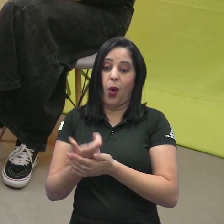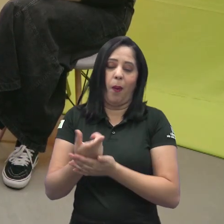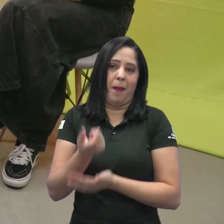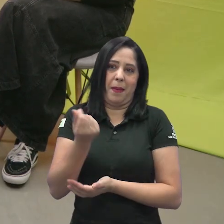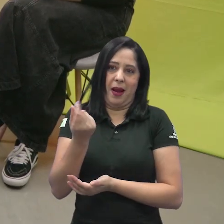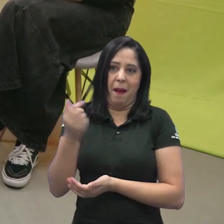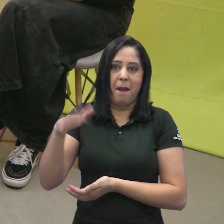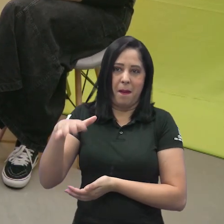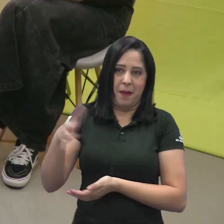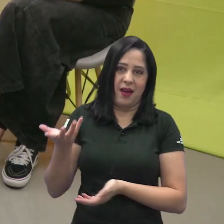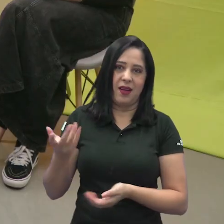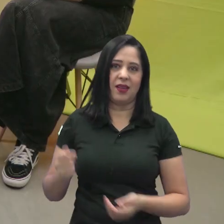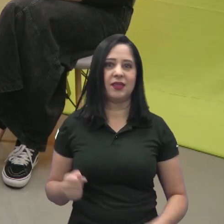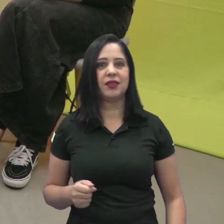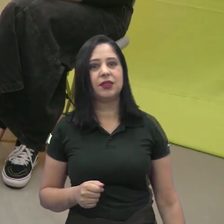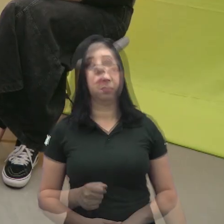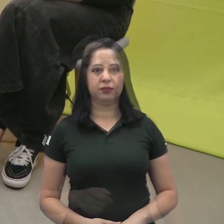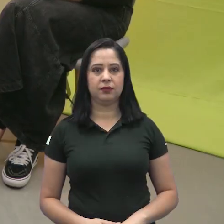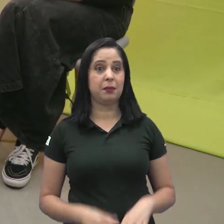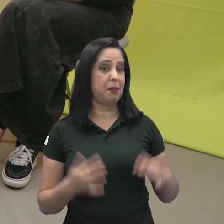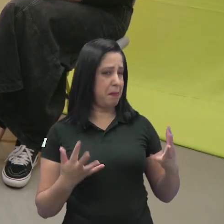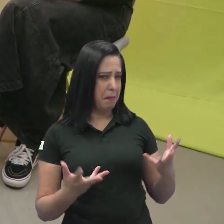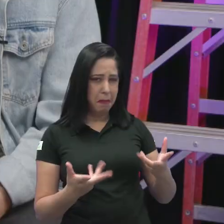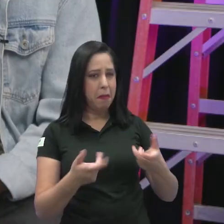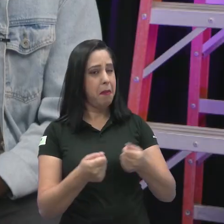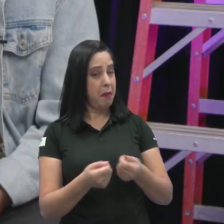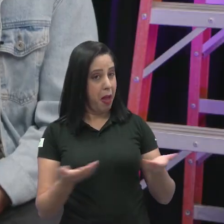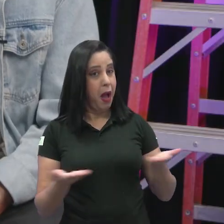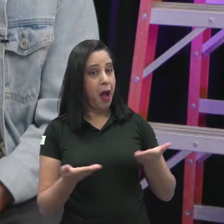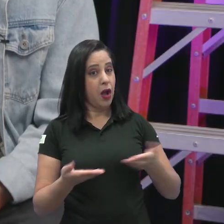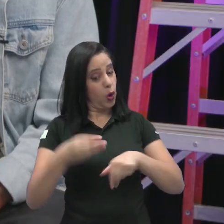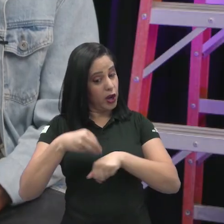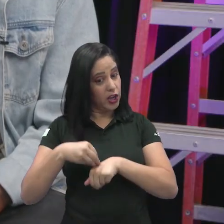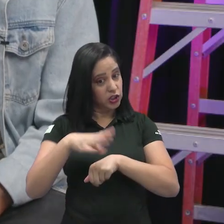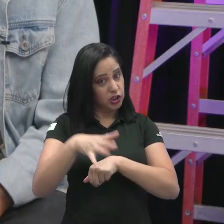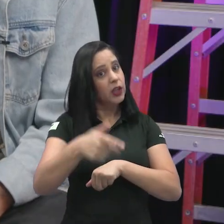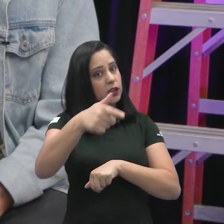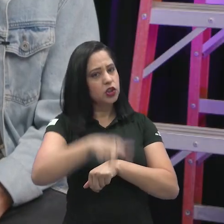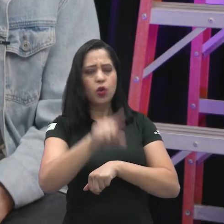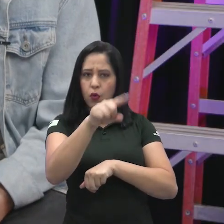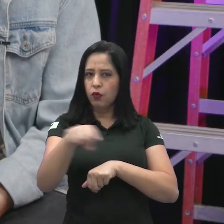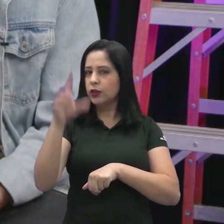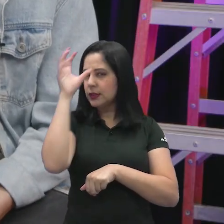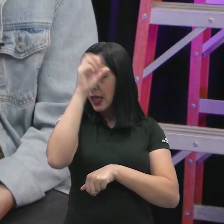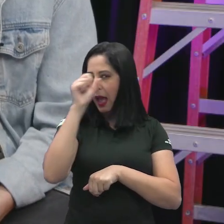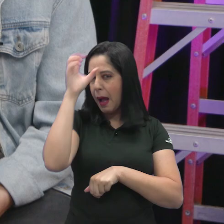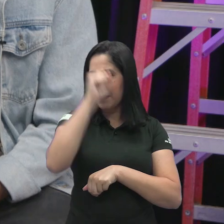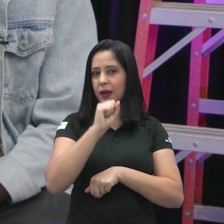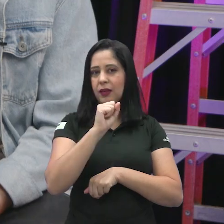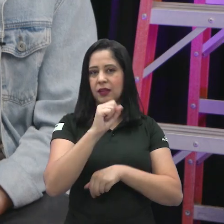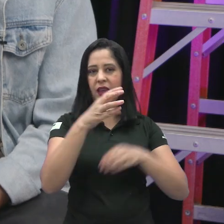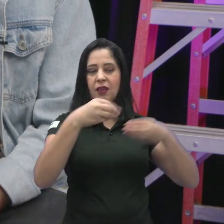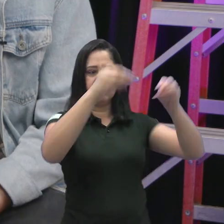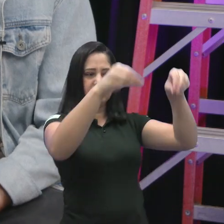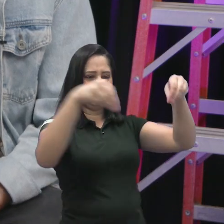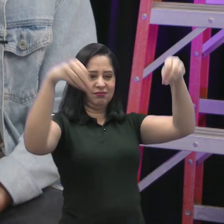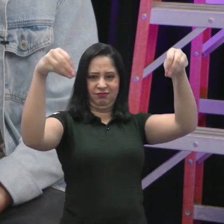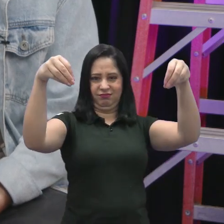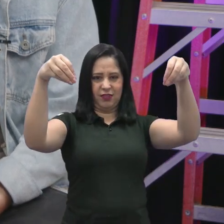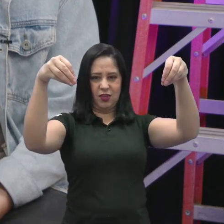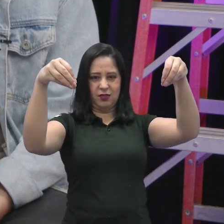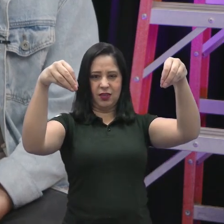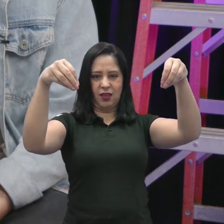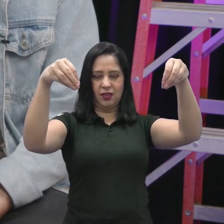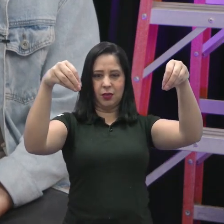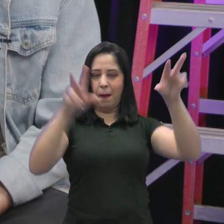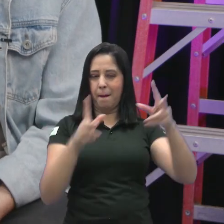que é bem legal também. Chique. Maravilha. A gente vai agora ver mais uma dica aí para você reaproveitar aquela peça que está